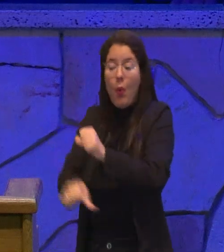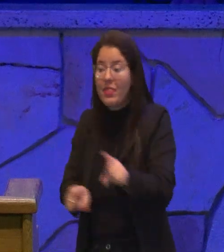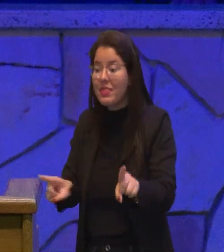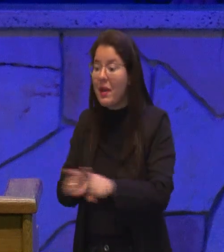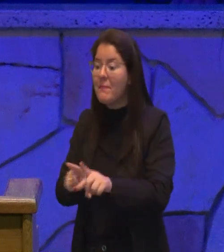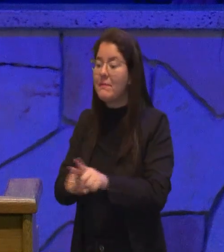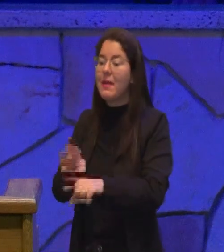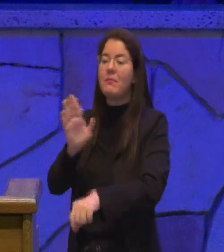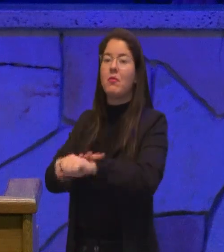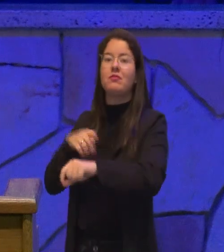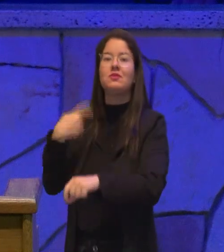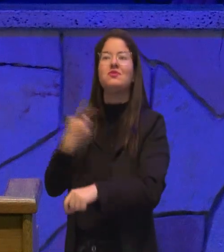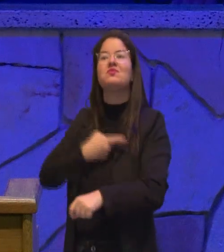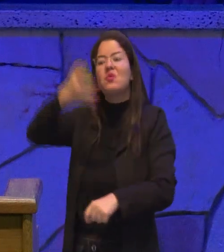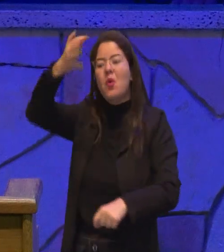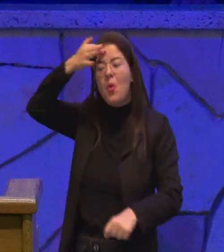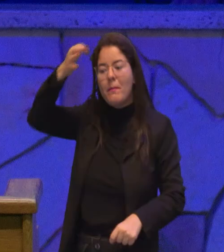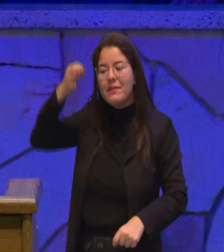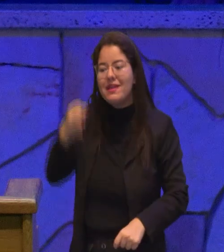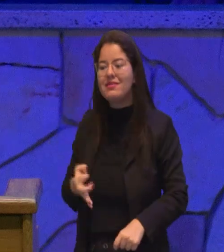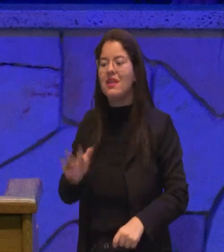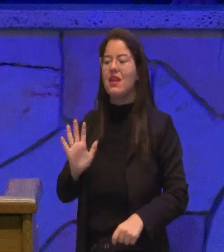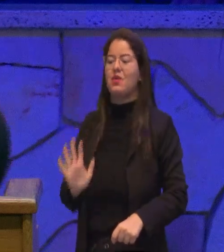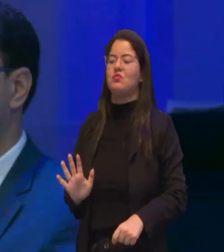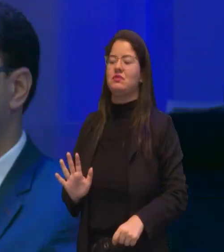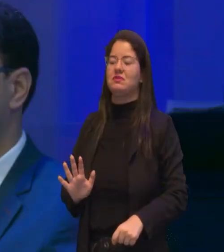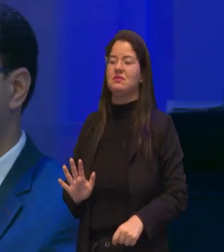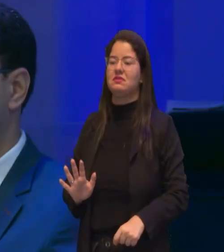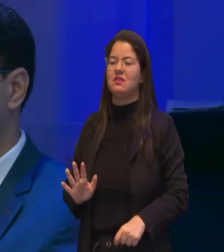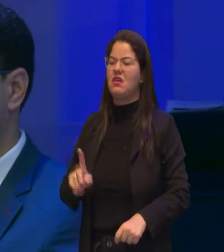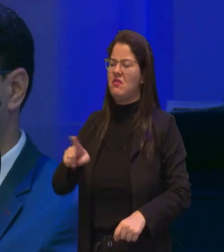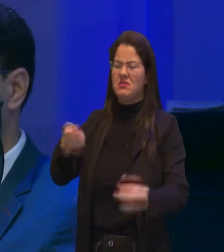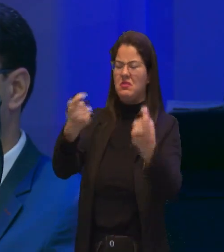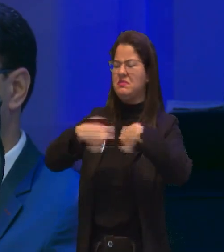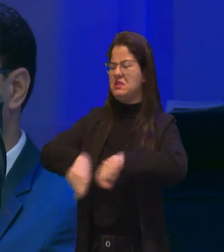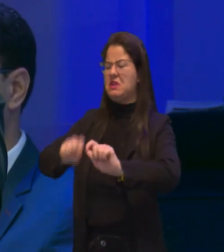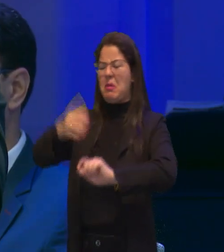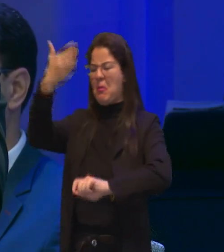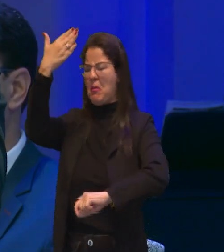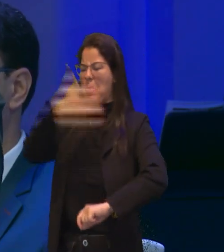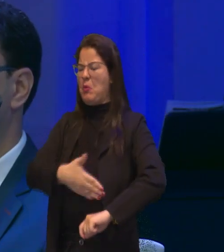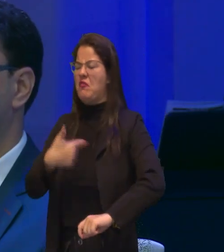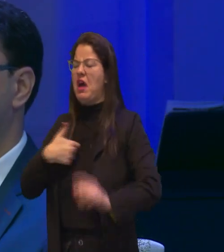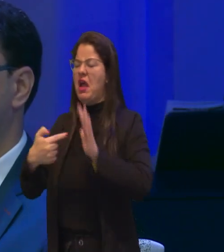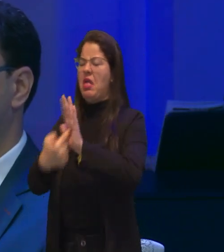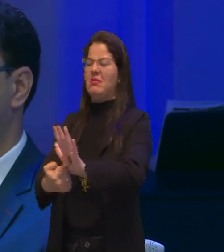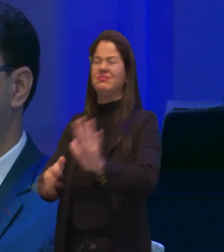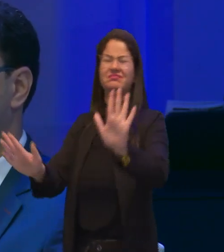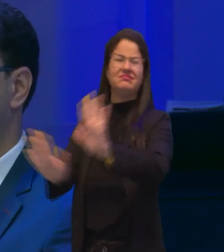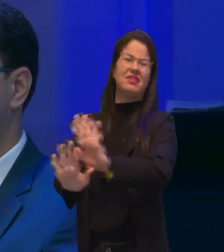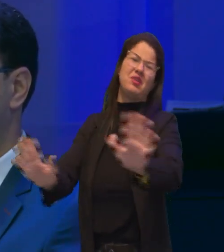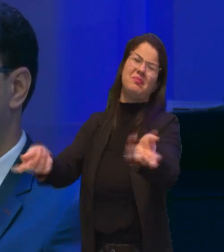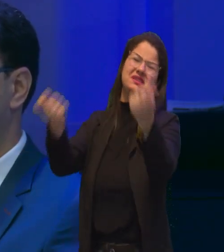Quando nós entendemos isto, você não tem que provar para as pessoas o que você é.